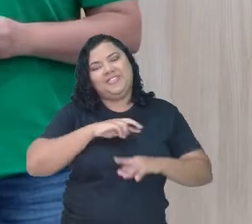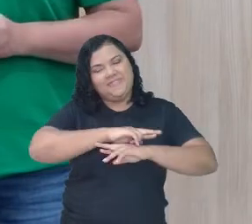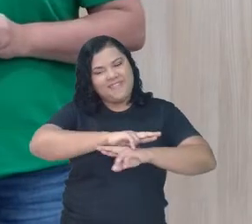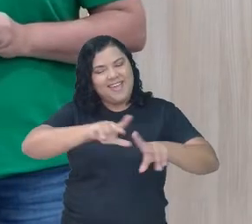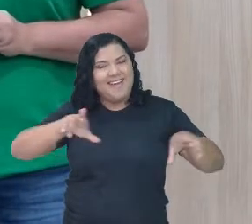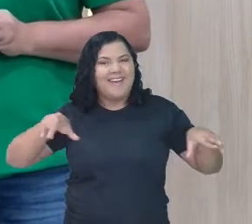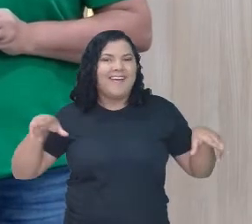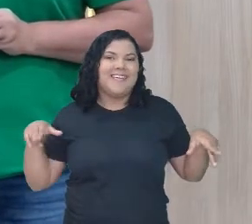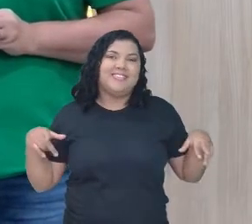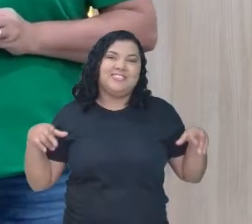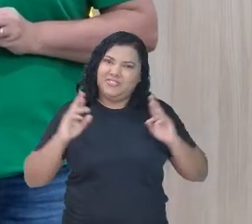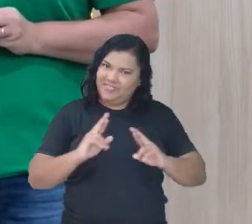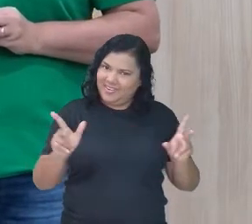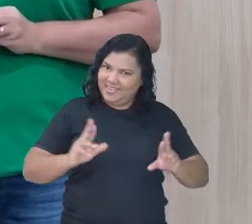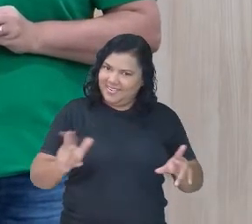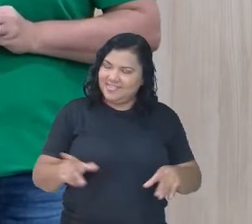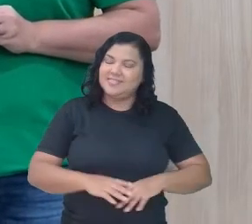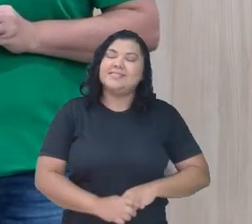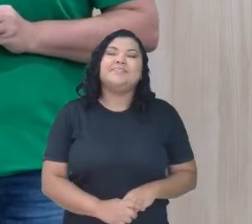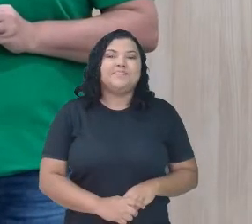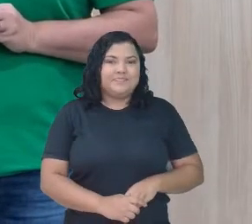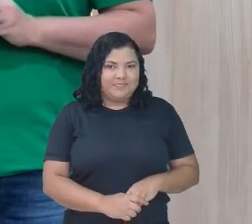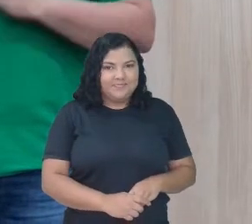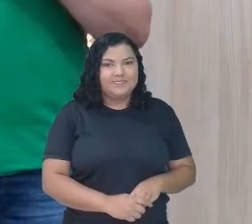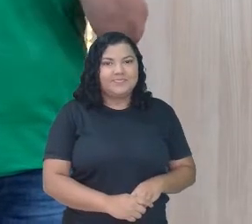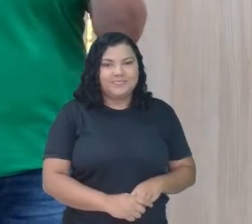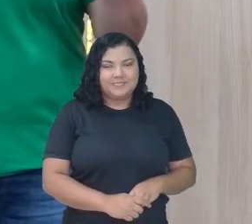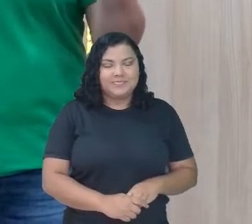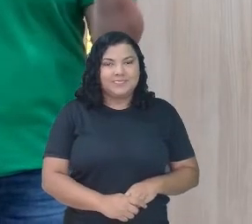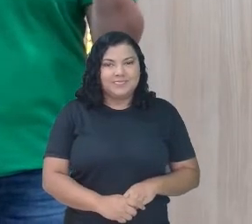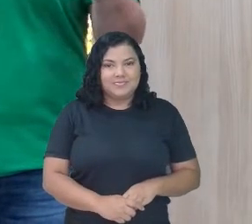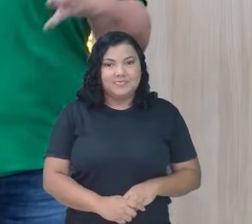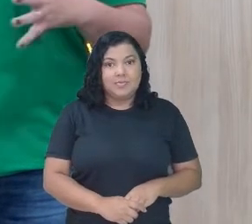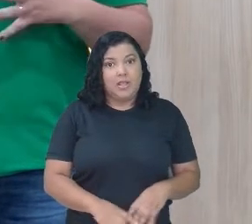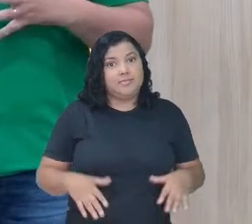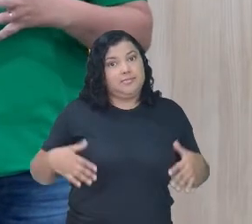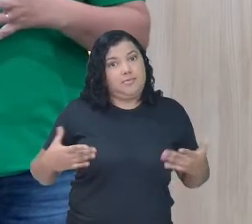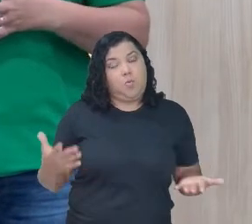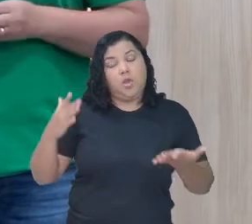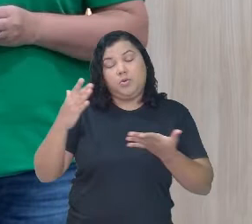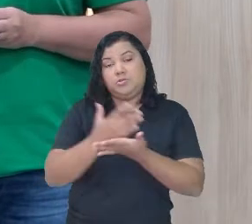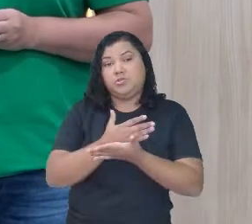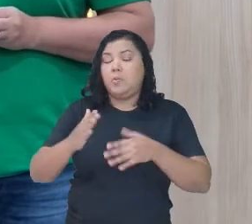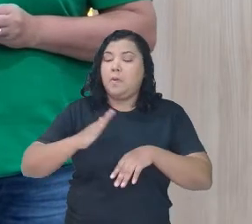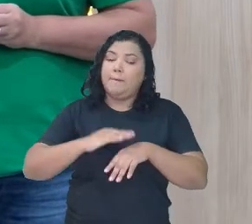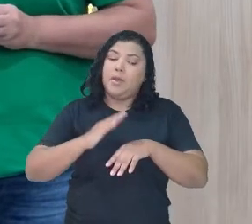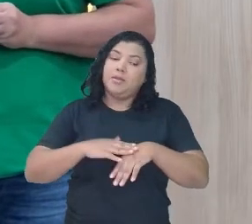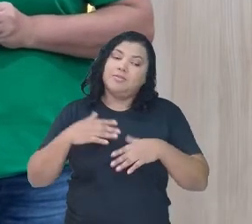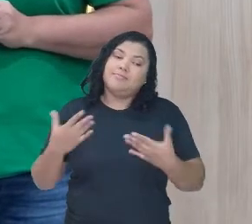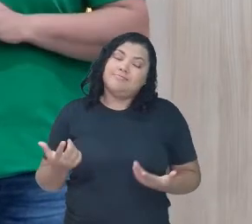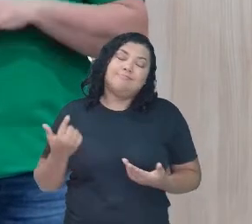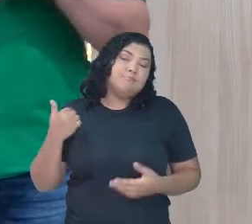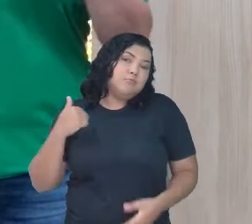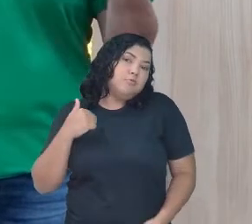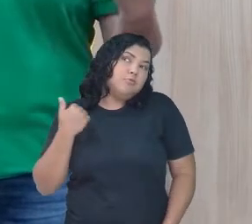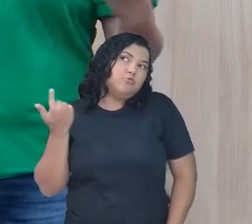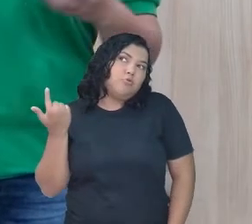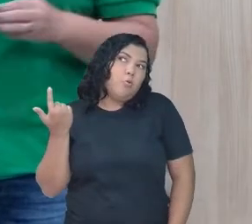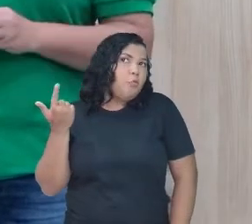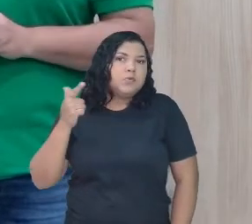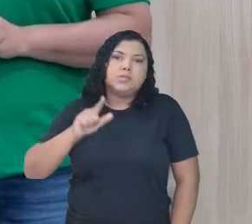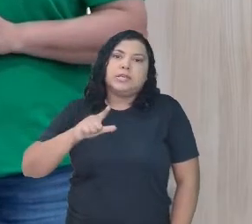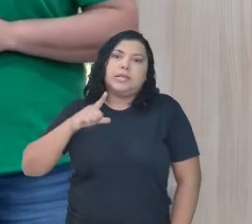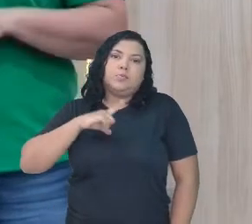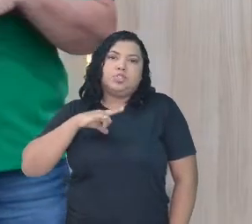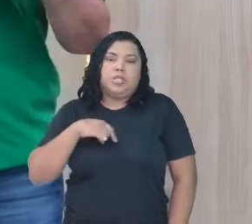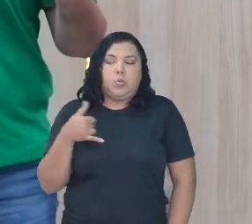diversificados. E, às vezes, também a nossa condição não permite que tenhamos